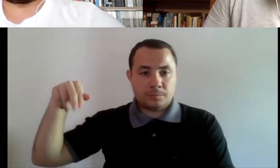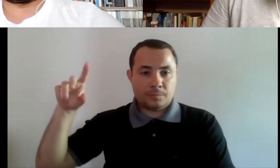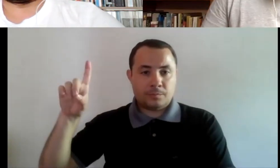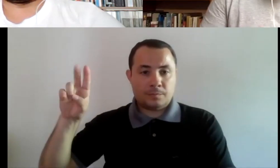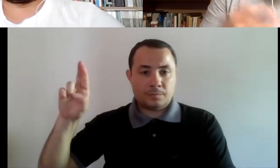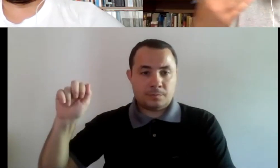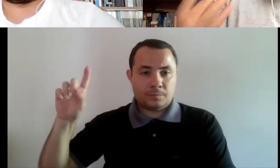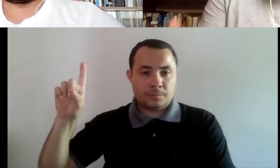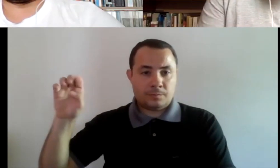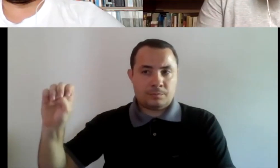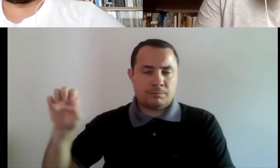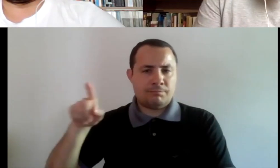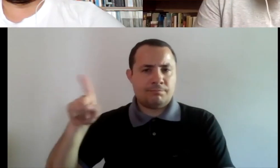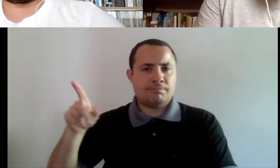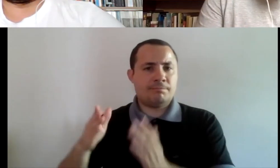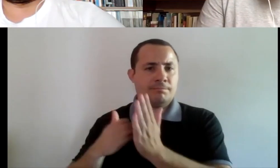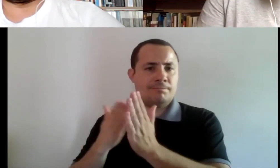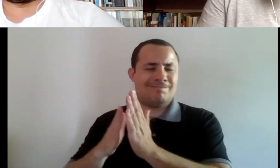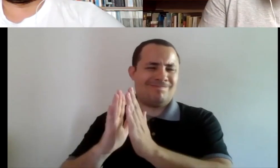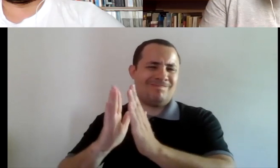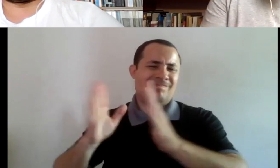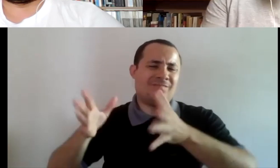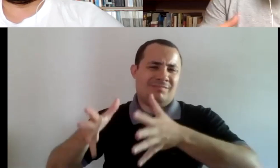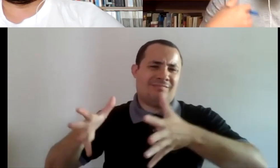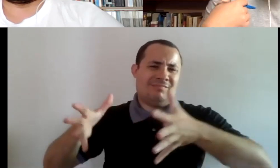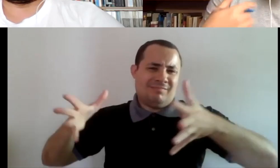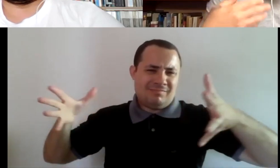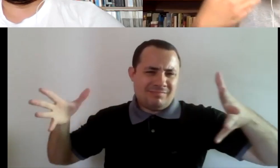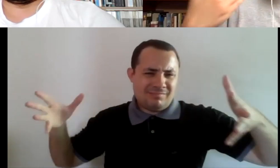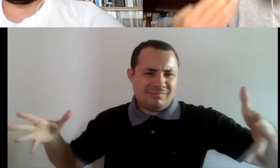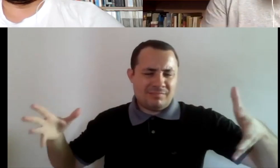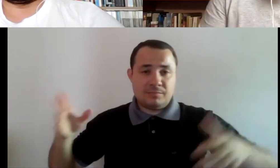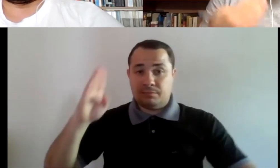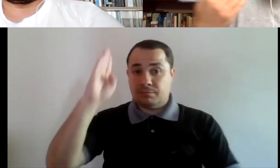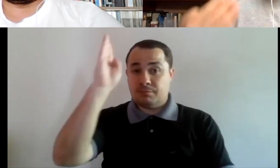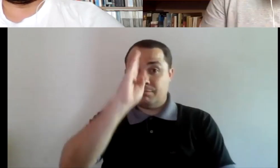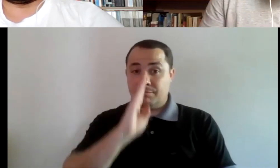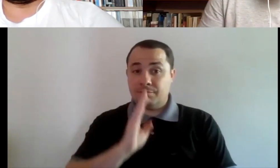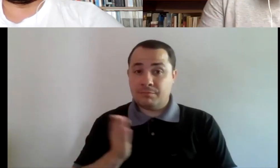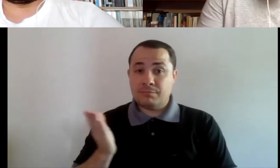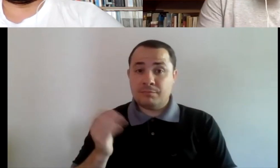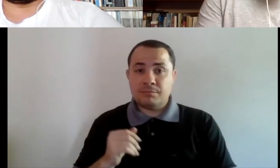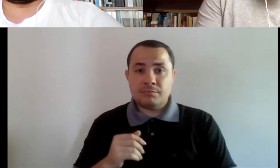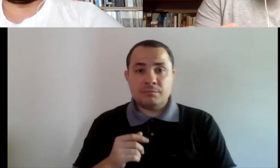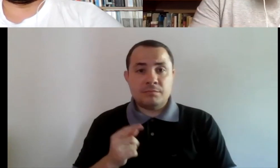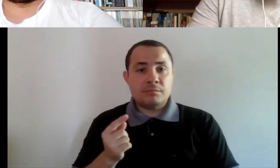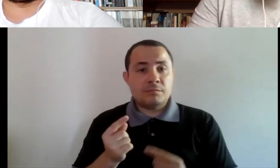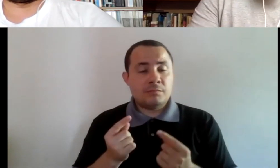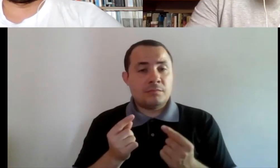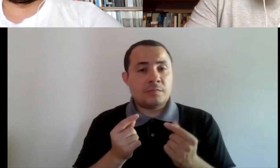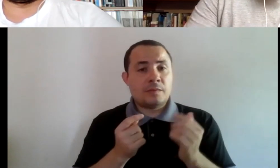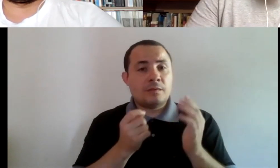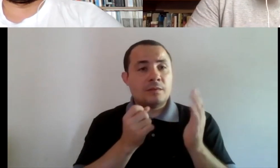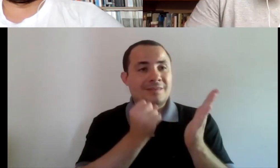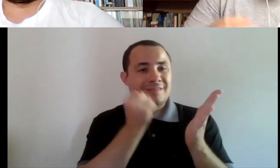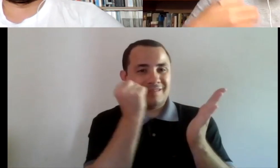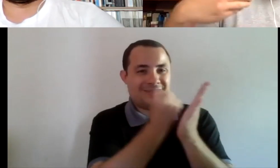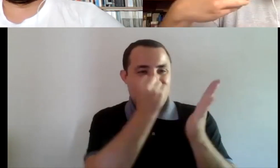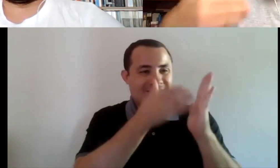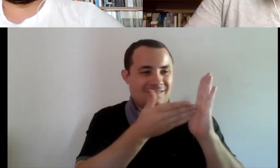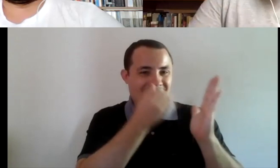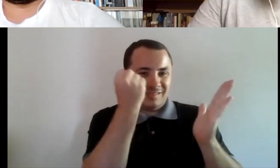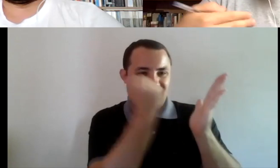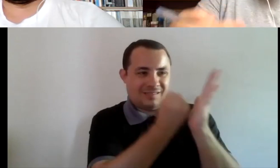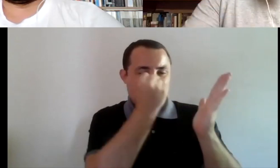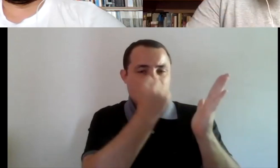né, de editoras independentes que a gente tem no Brasil, porque não é cobrado nada da editora para participar,